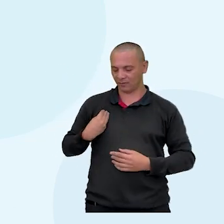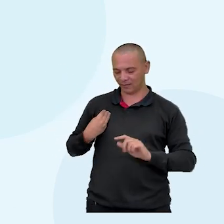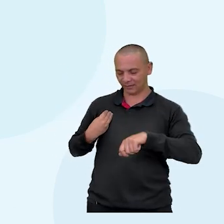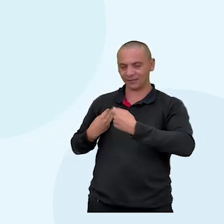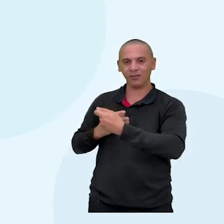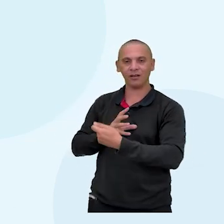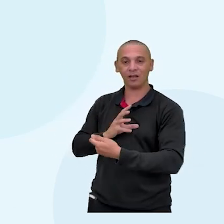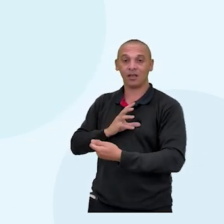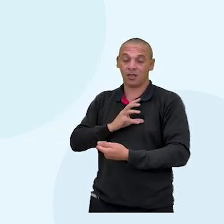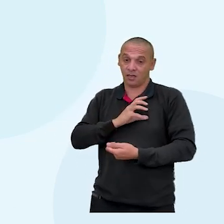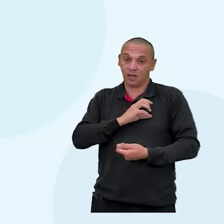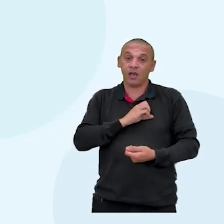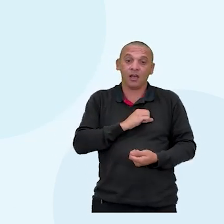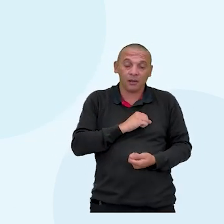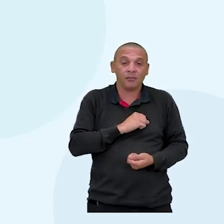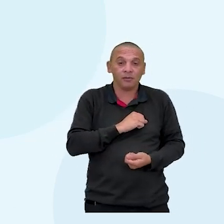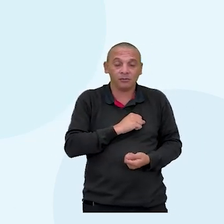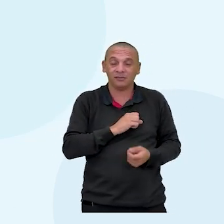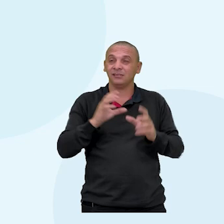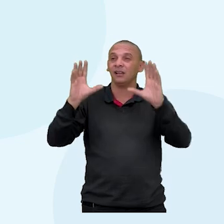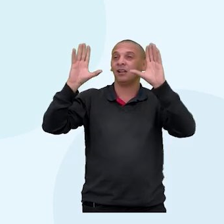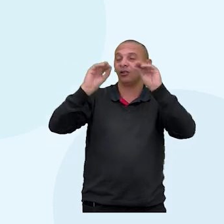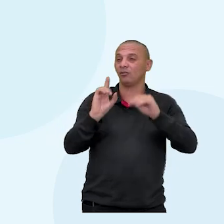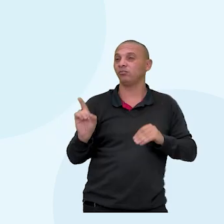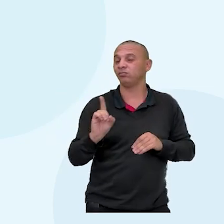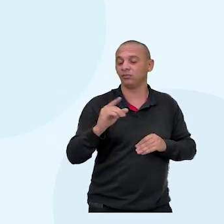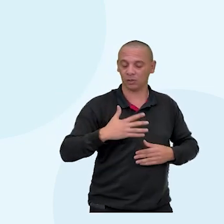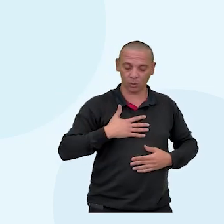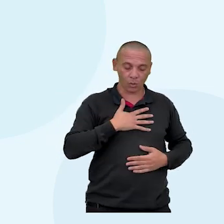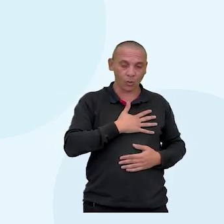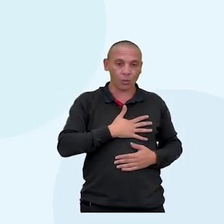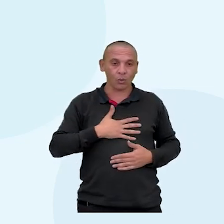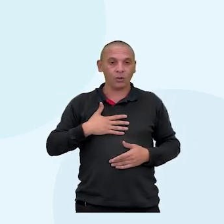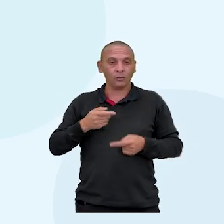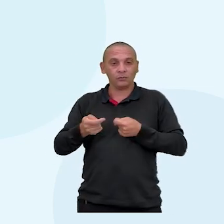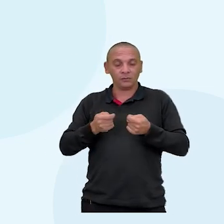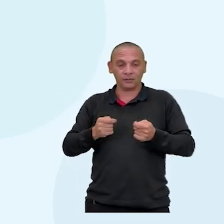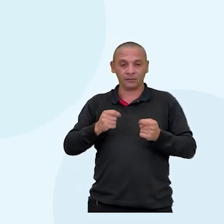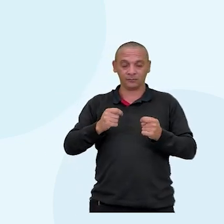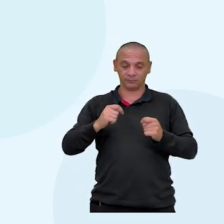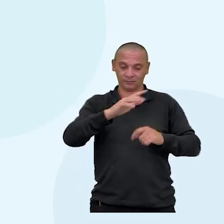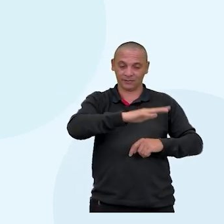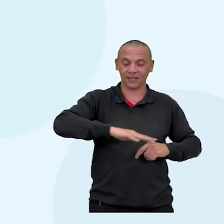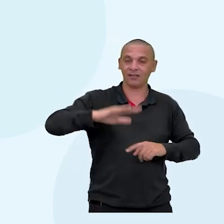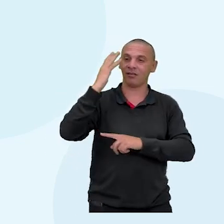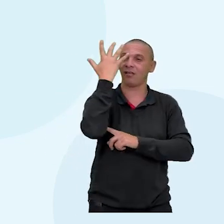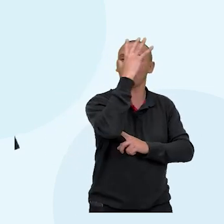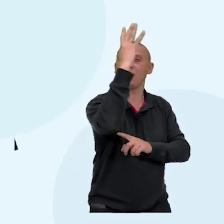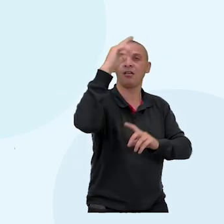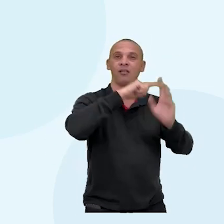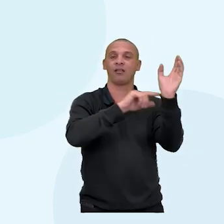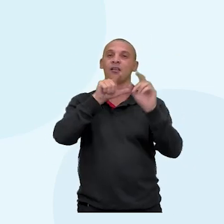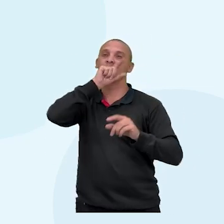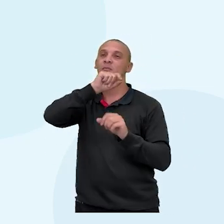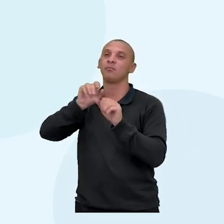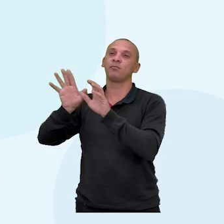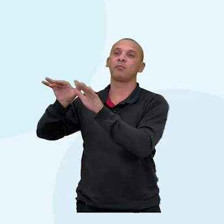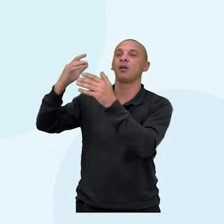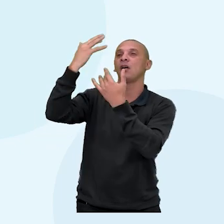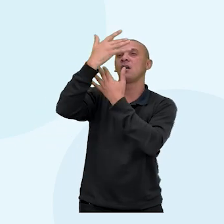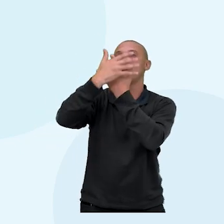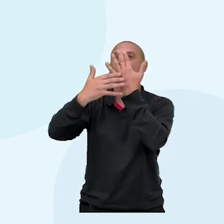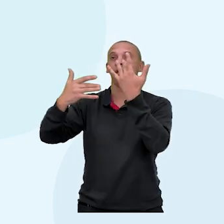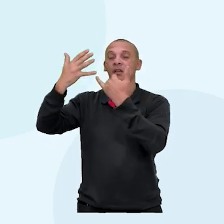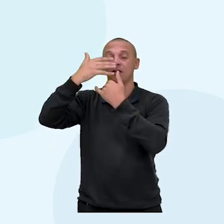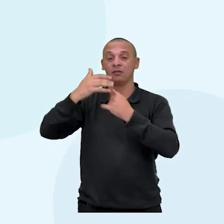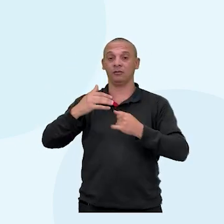amores. Em cismar sozinho à noite, mais prazer encontro eu lá. Minha terra tem palmeiras, onde canta o sabiá.